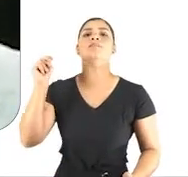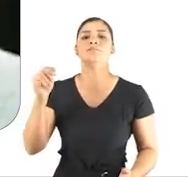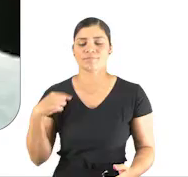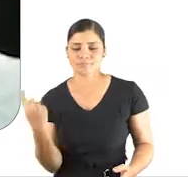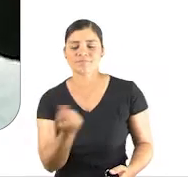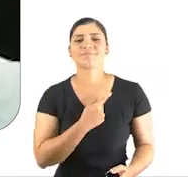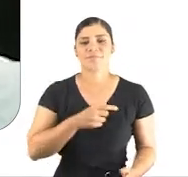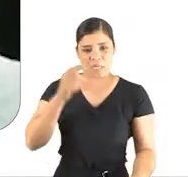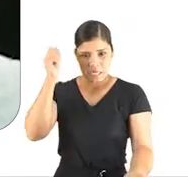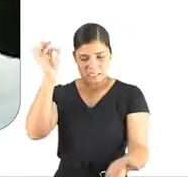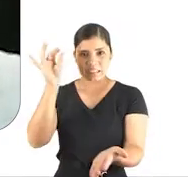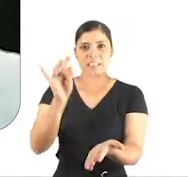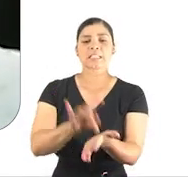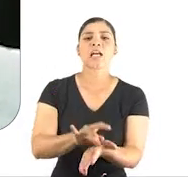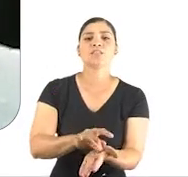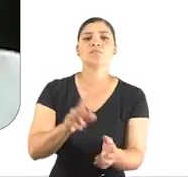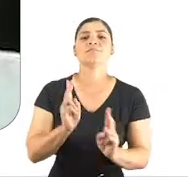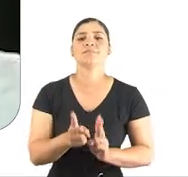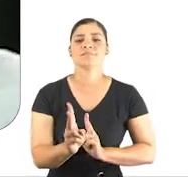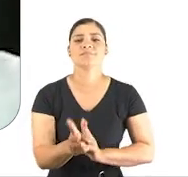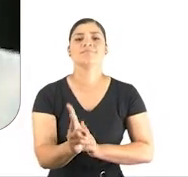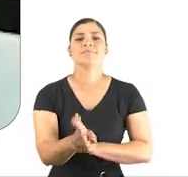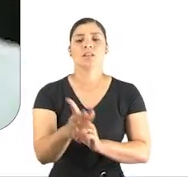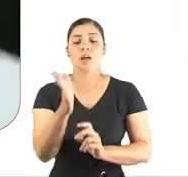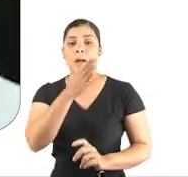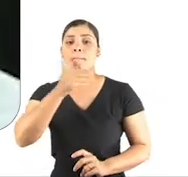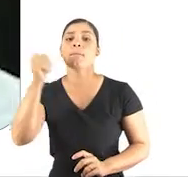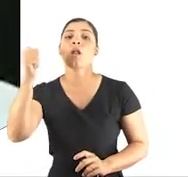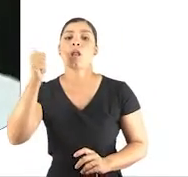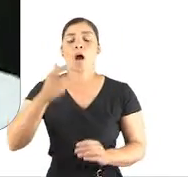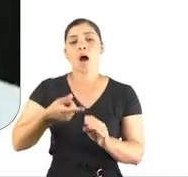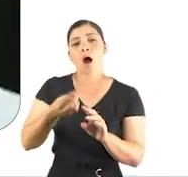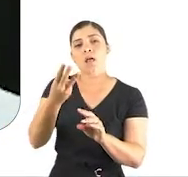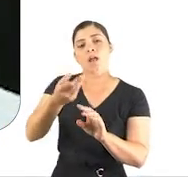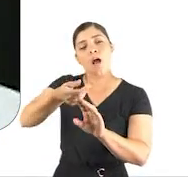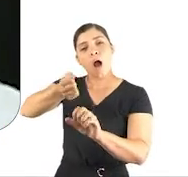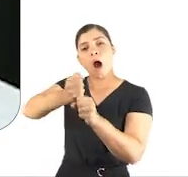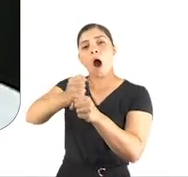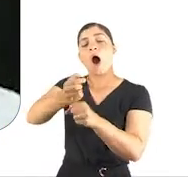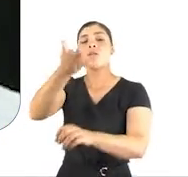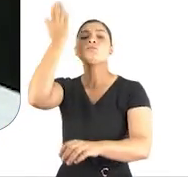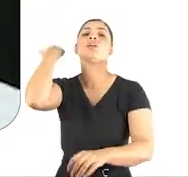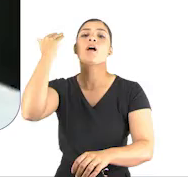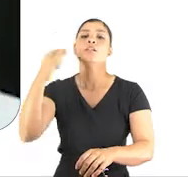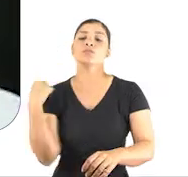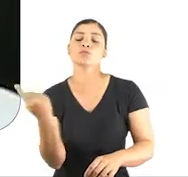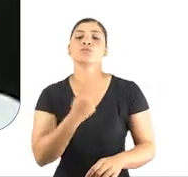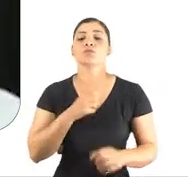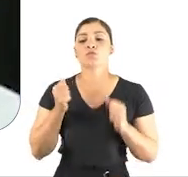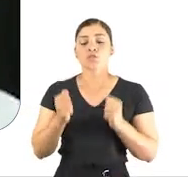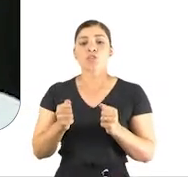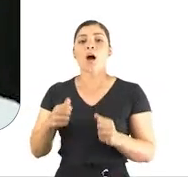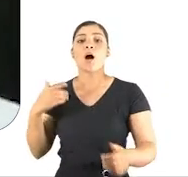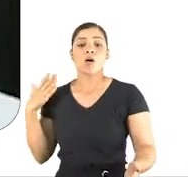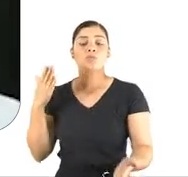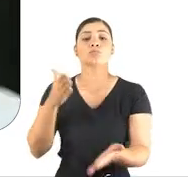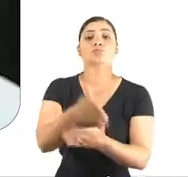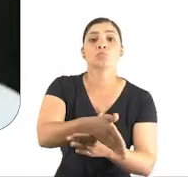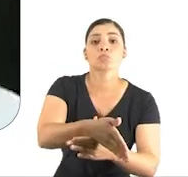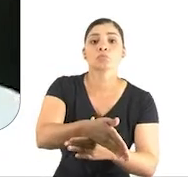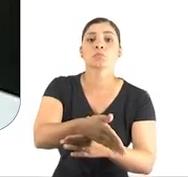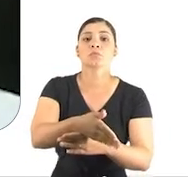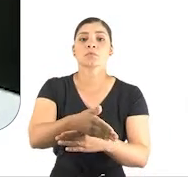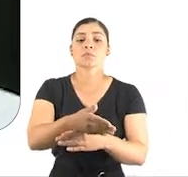essa melhoria contínua, não é apenas uma solução. Há 3 anos atrás, já entrando na experiência que nós tivemos, né, nós